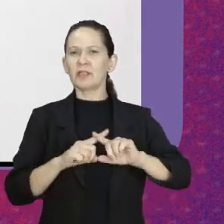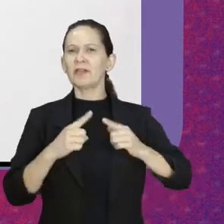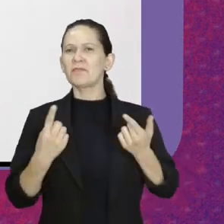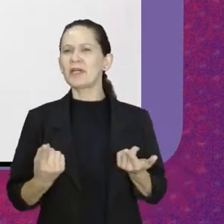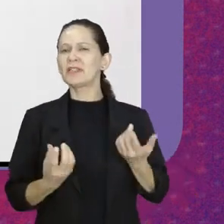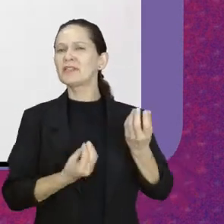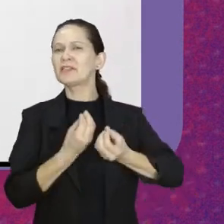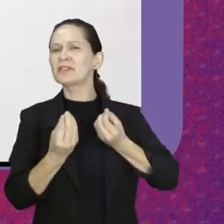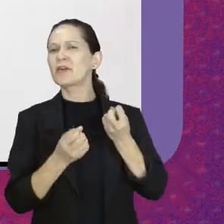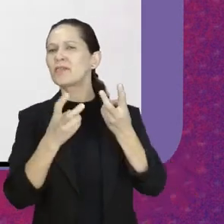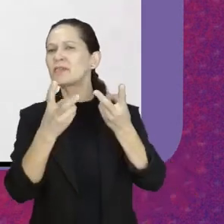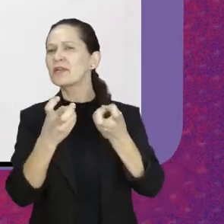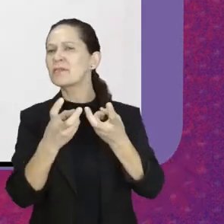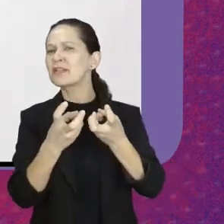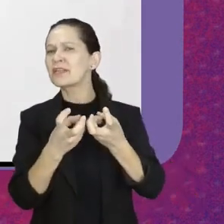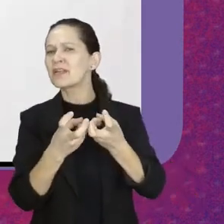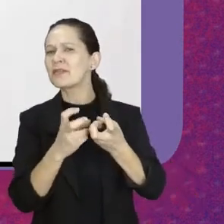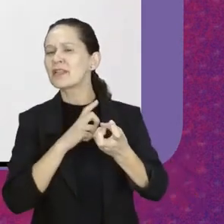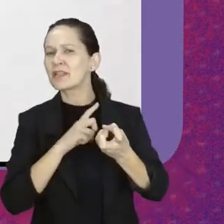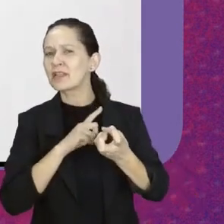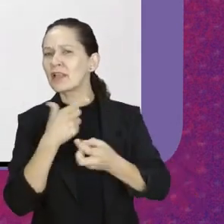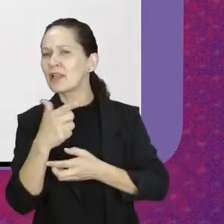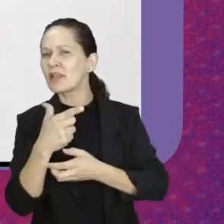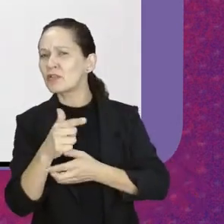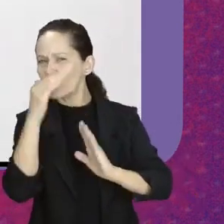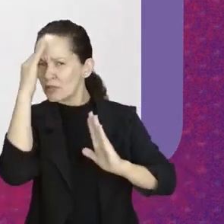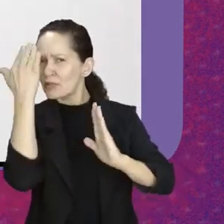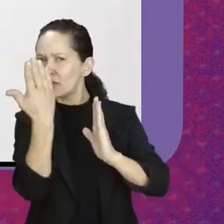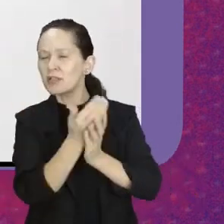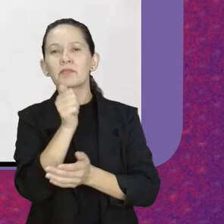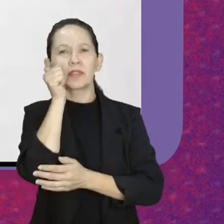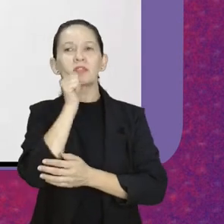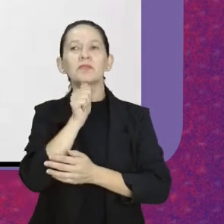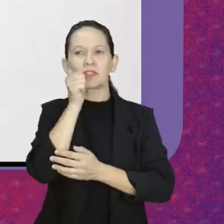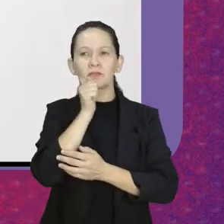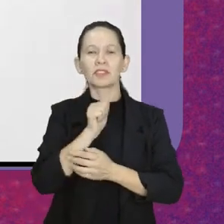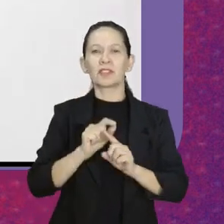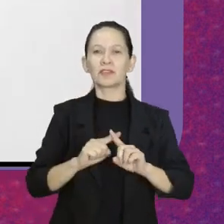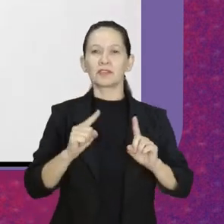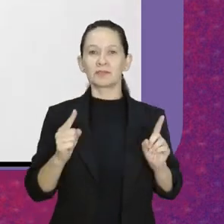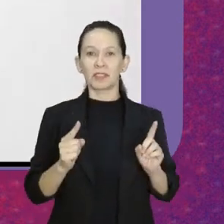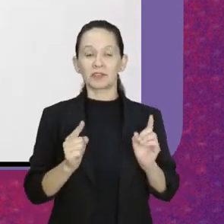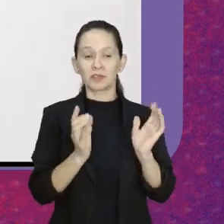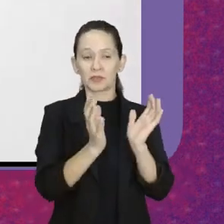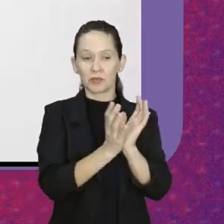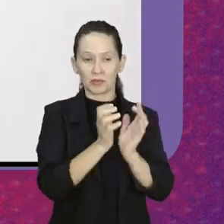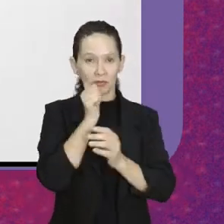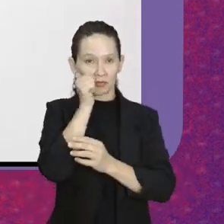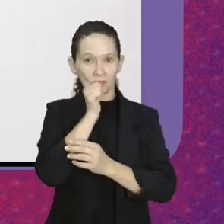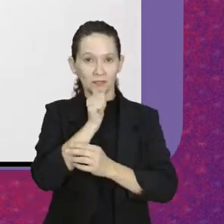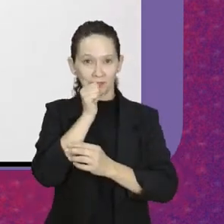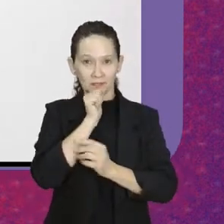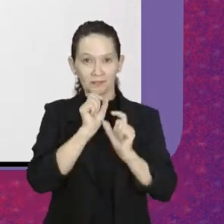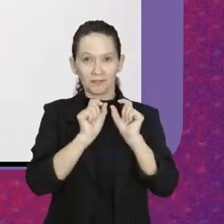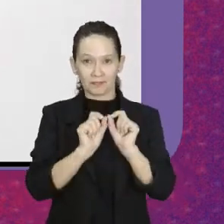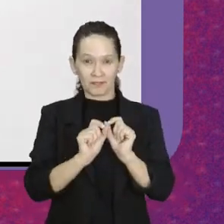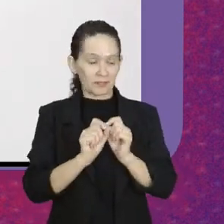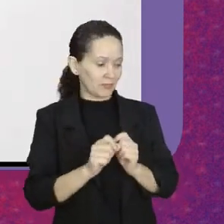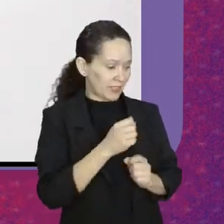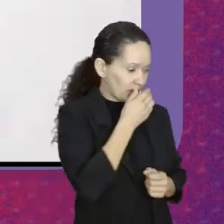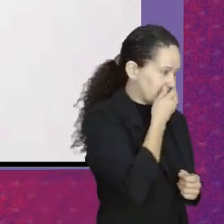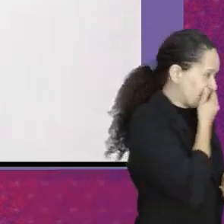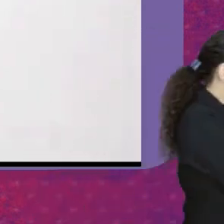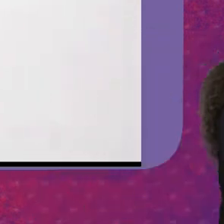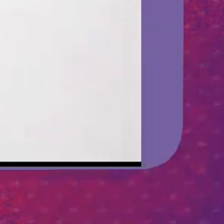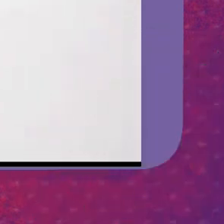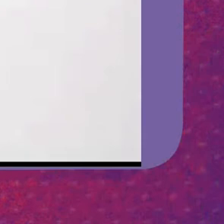não é considerado trabalho. E quem está nesse lugar, principalmente as mulheres mais pobres,